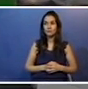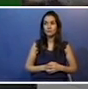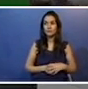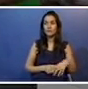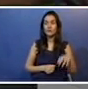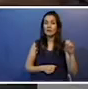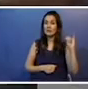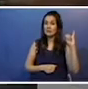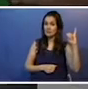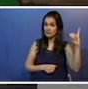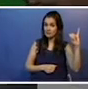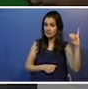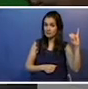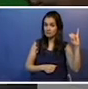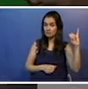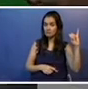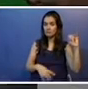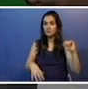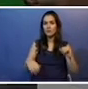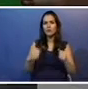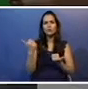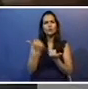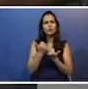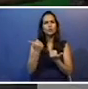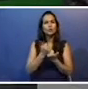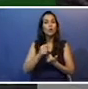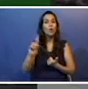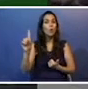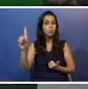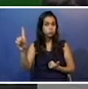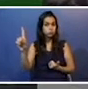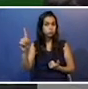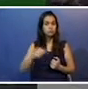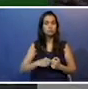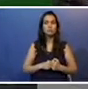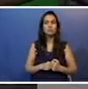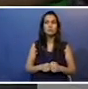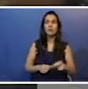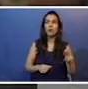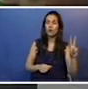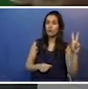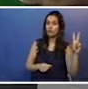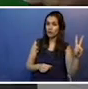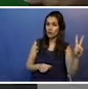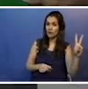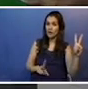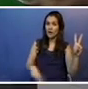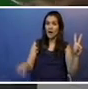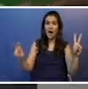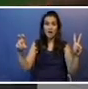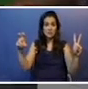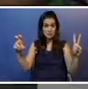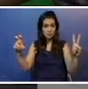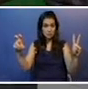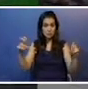I equivale a 1. V equivale a 5.